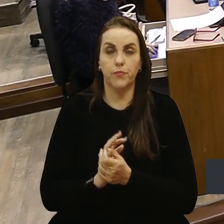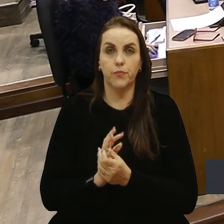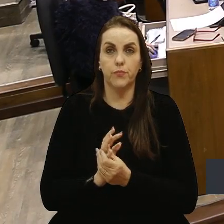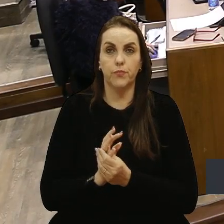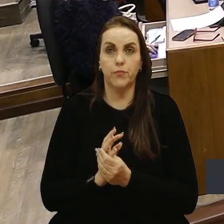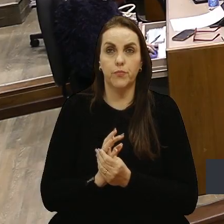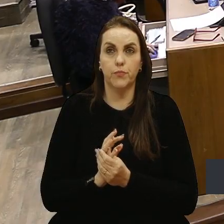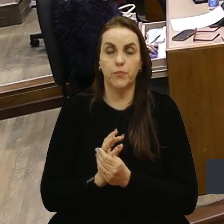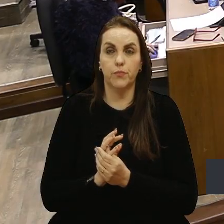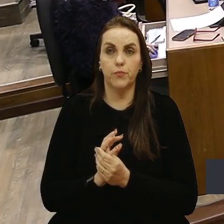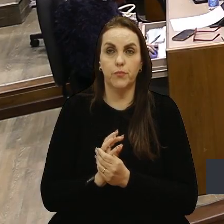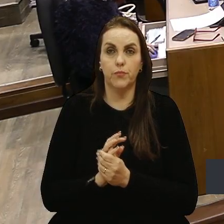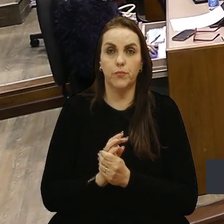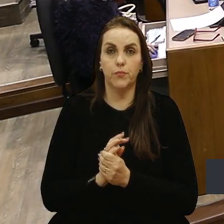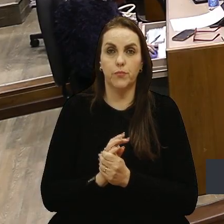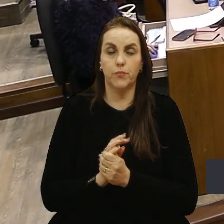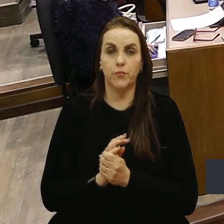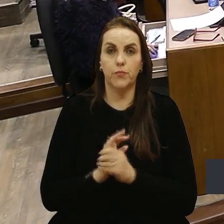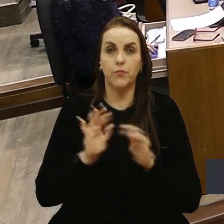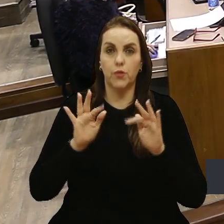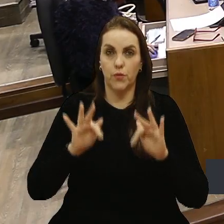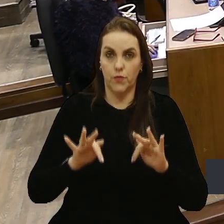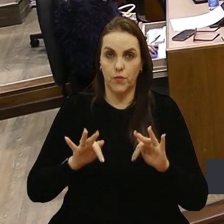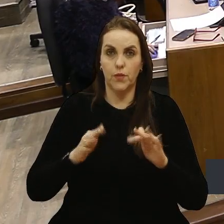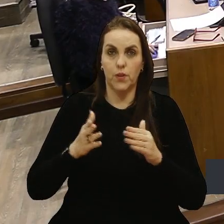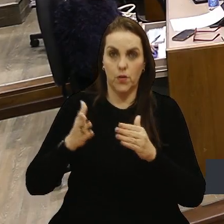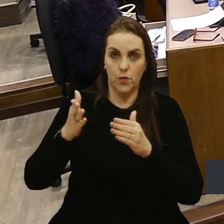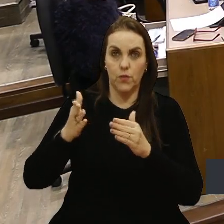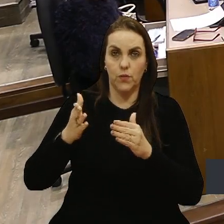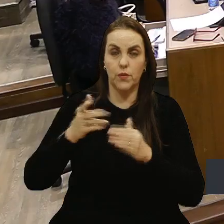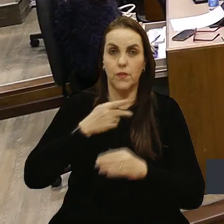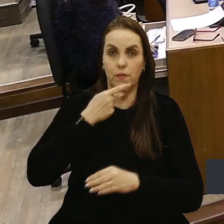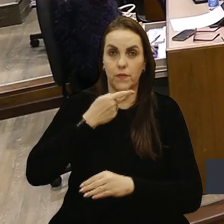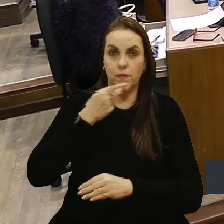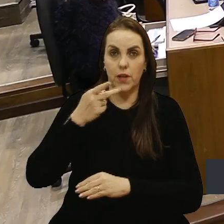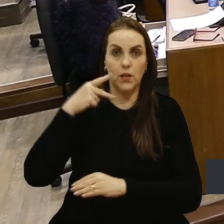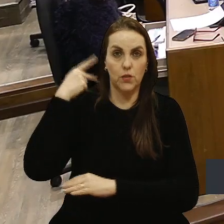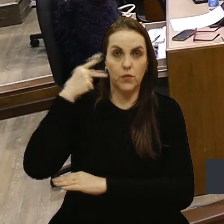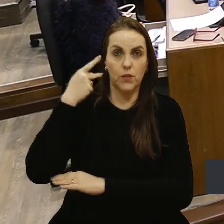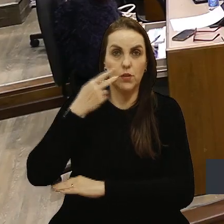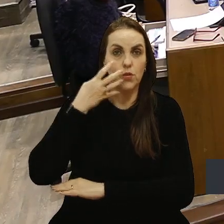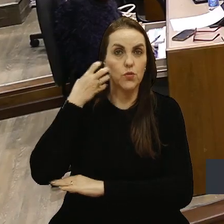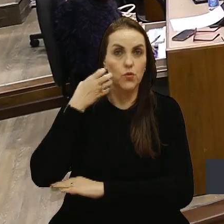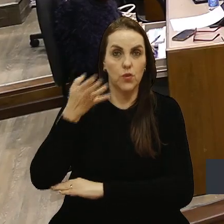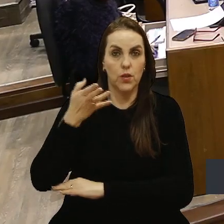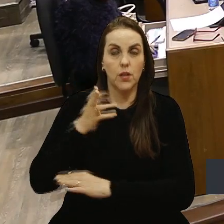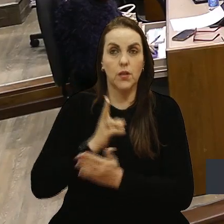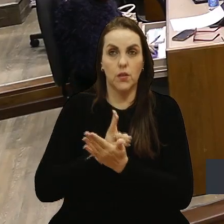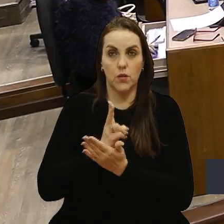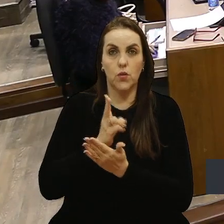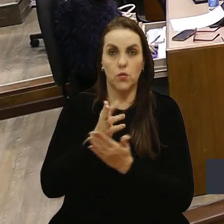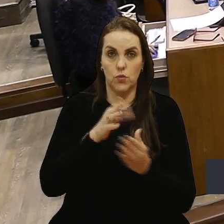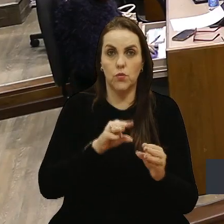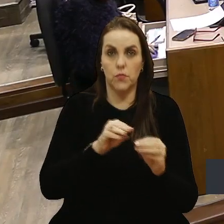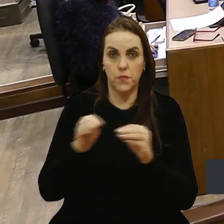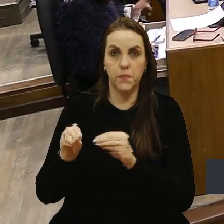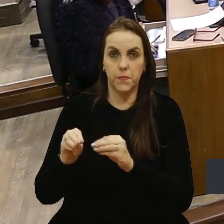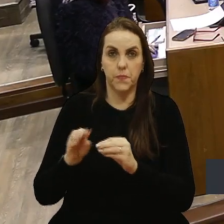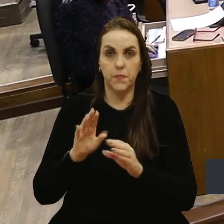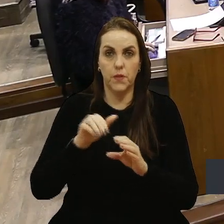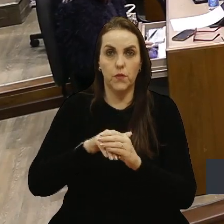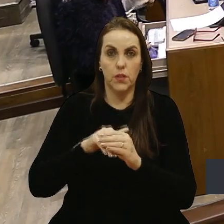No final da vereador Tenente Cristiano, no final da fala do vereador Jack, a gente procede à votação.